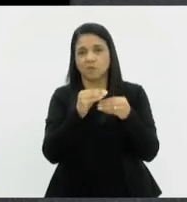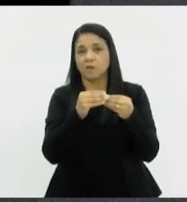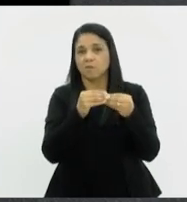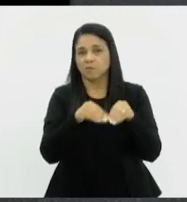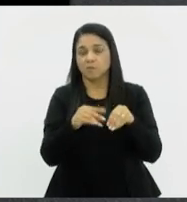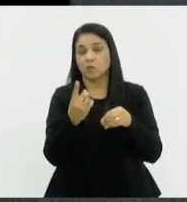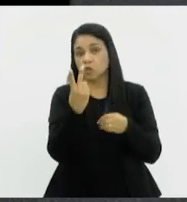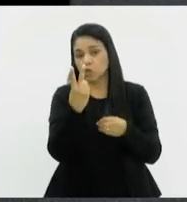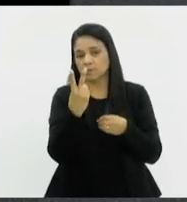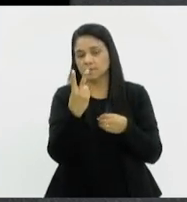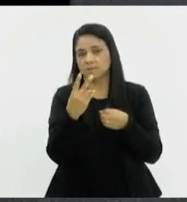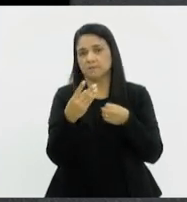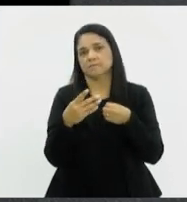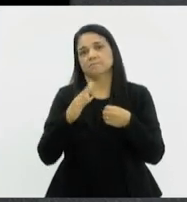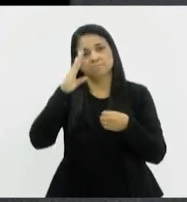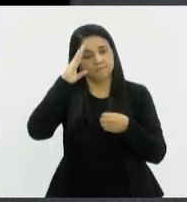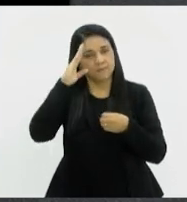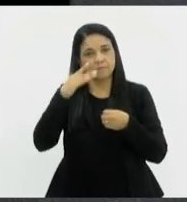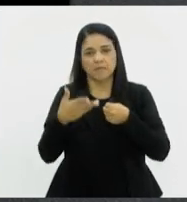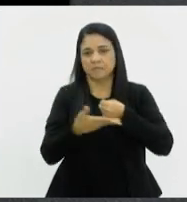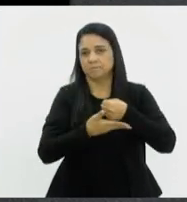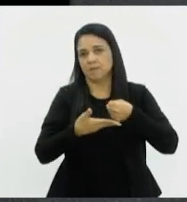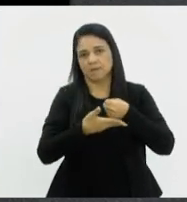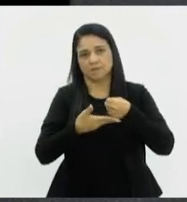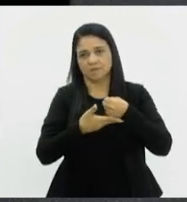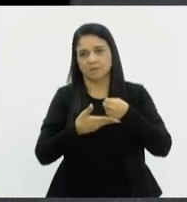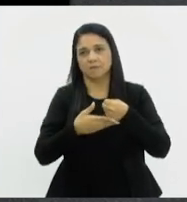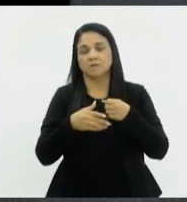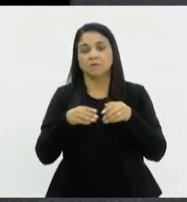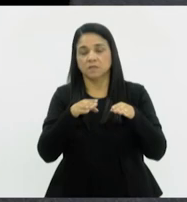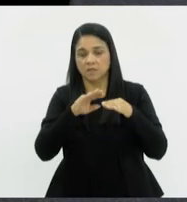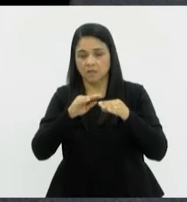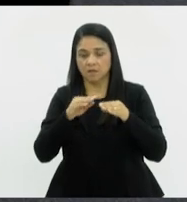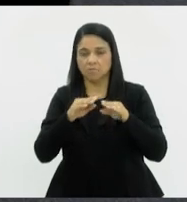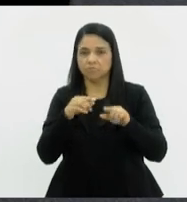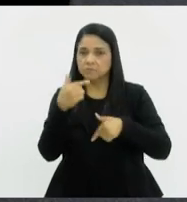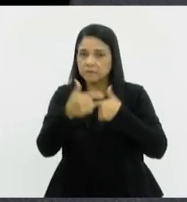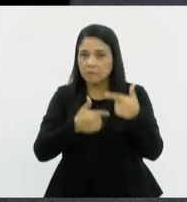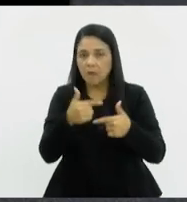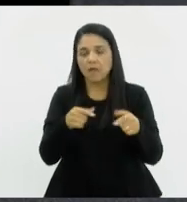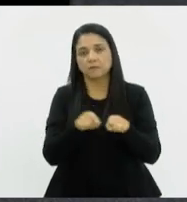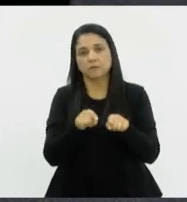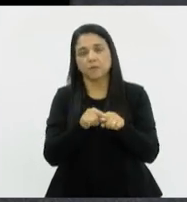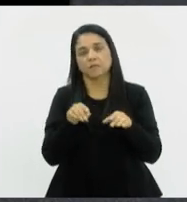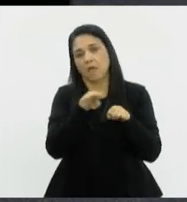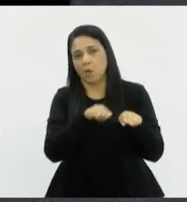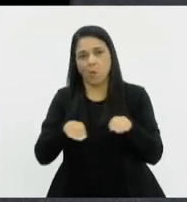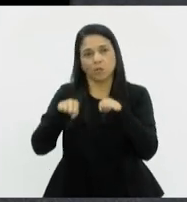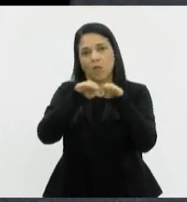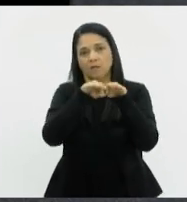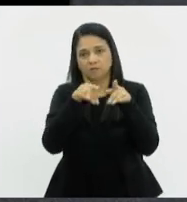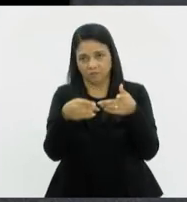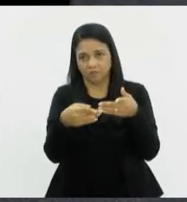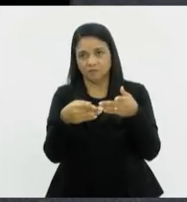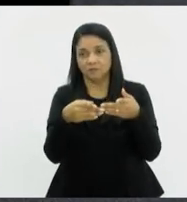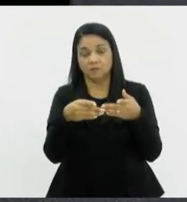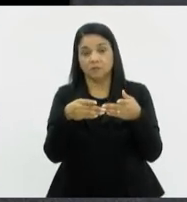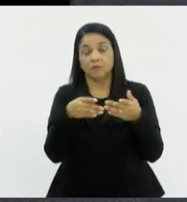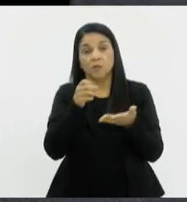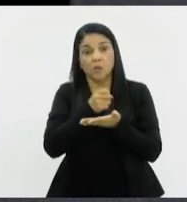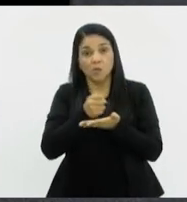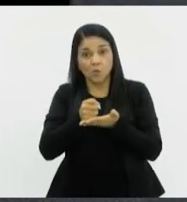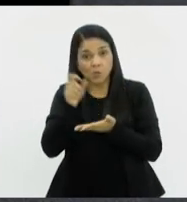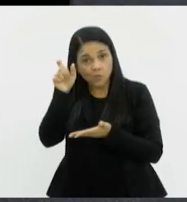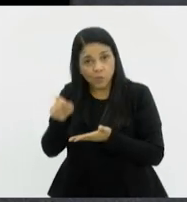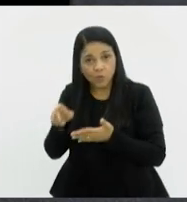princípios da administração pública. Princípio da eficiência, da igualdade, e impede que o contratante... Cargos em confiança, deputado